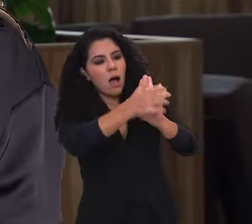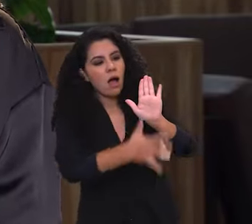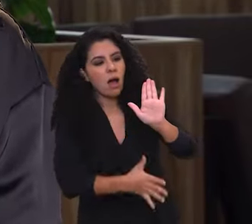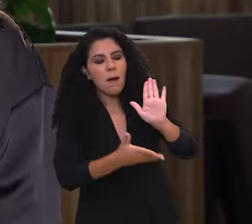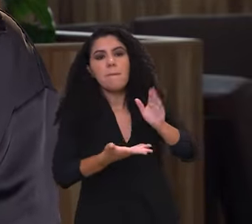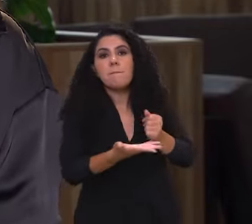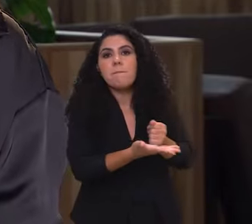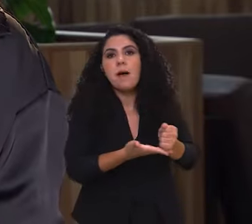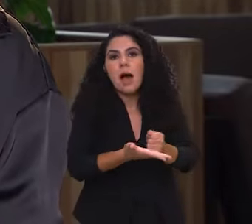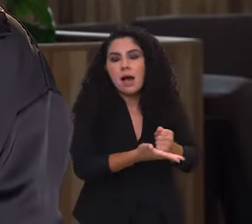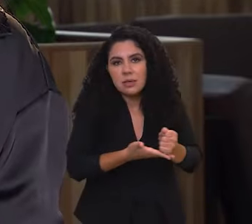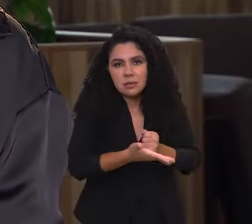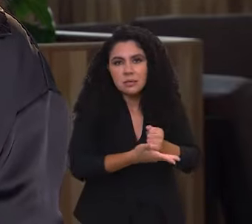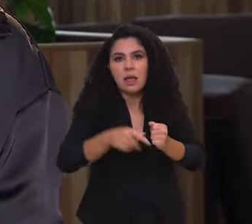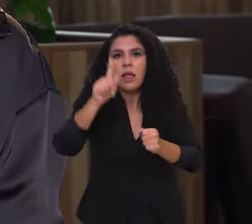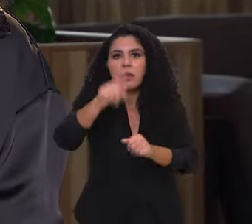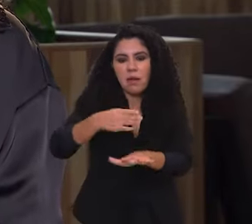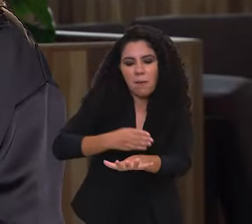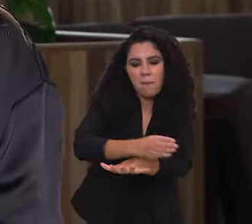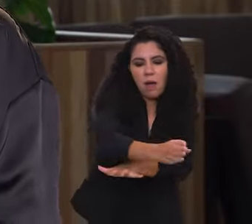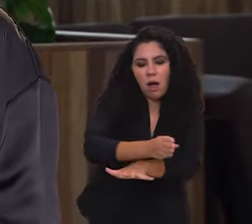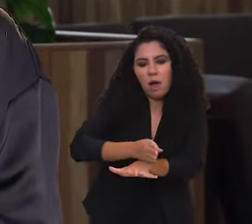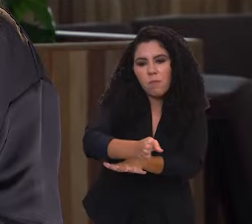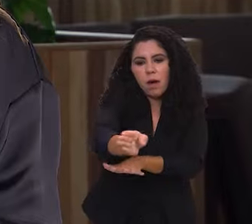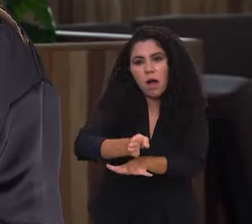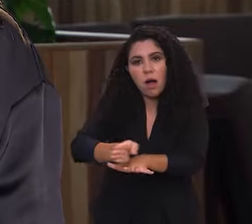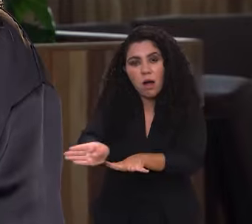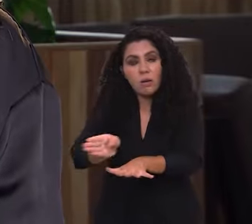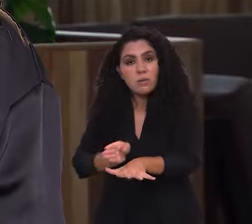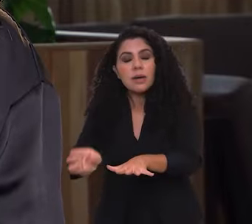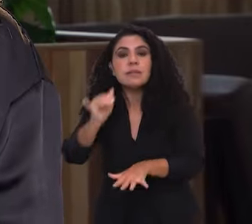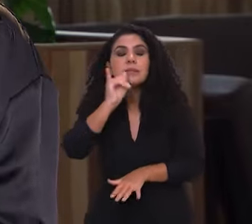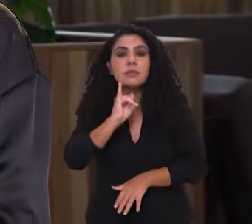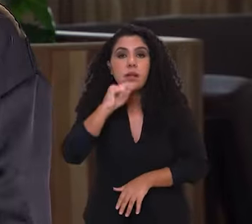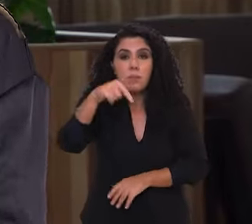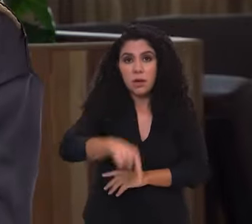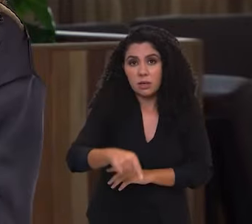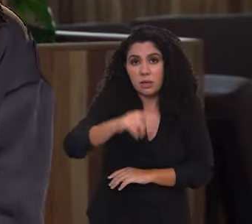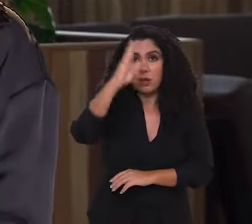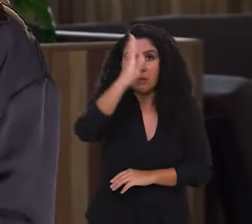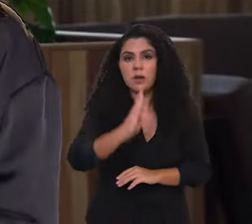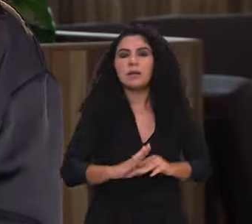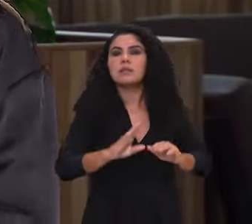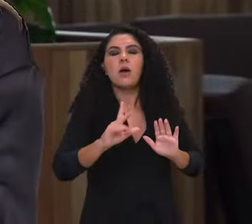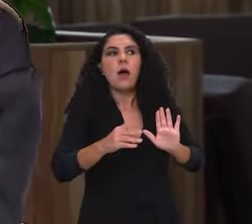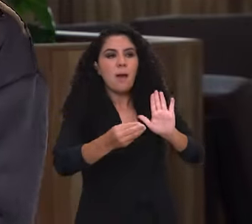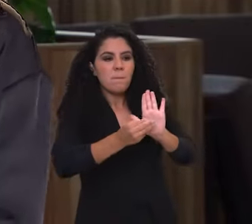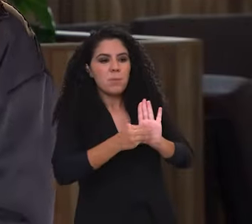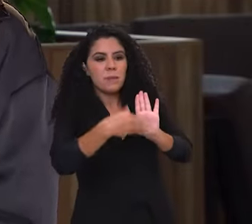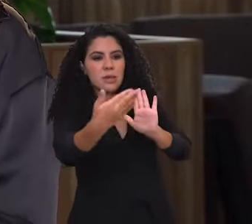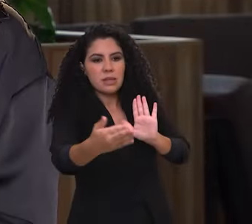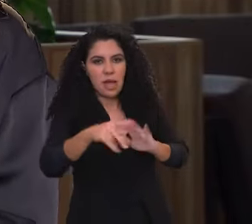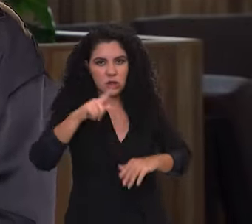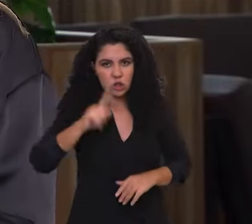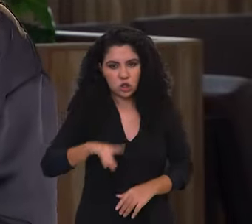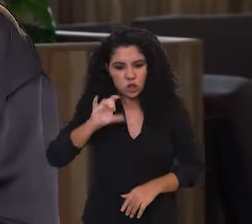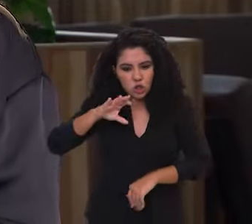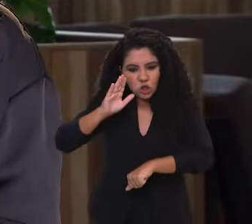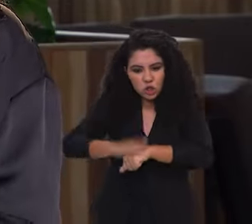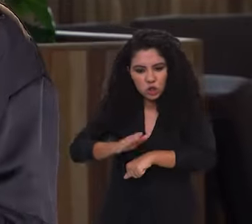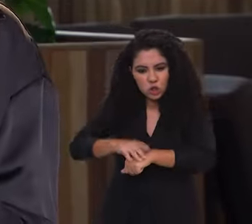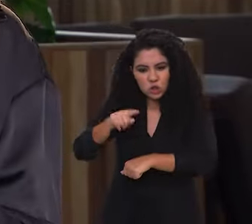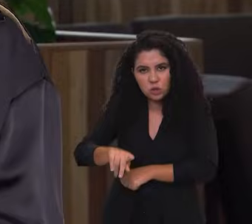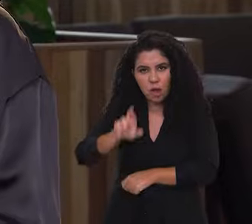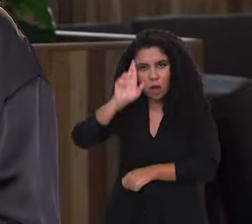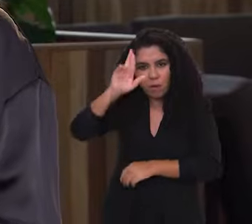básicas para uma política que é essencialmente transversal. A política regional do Brasil, ela não é implementada só pelo Ministério. O Ministério,